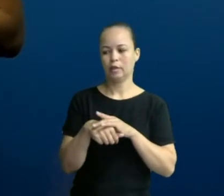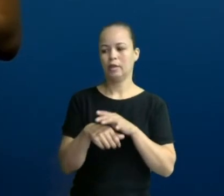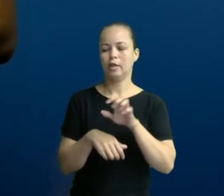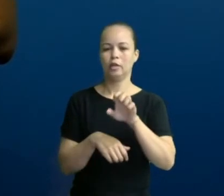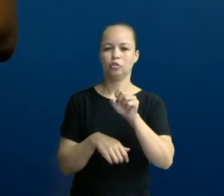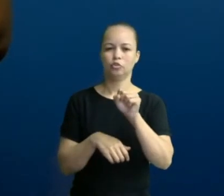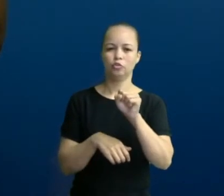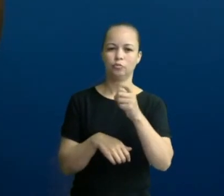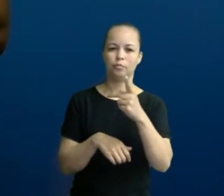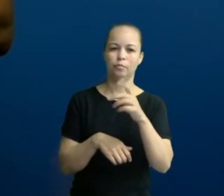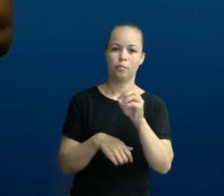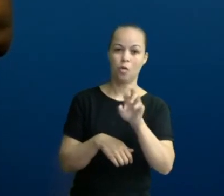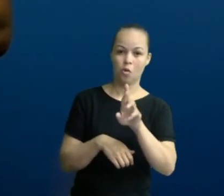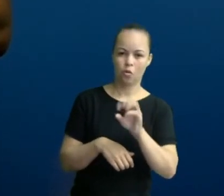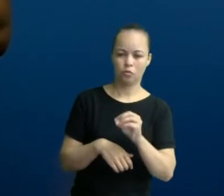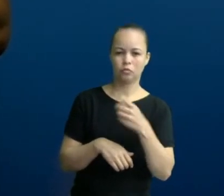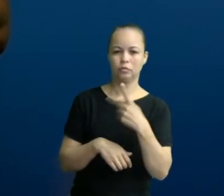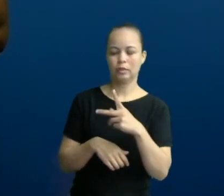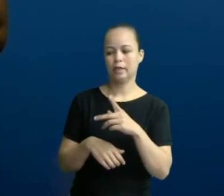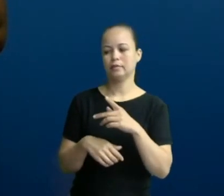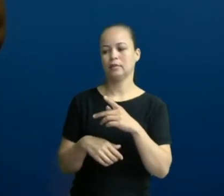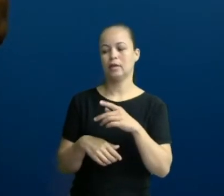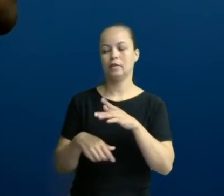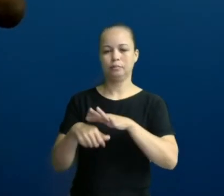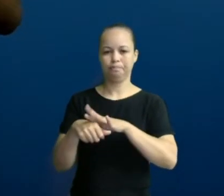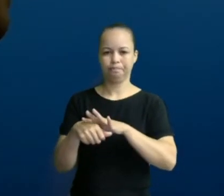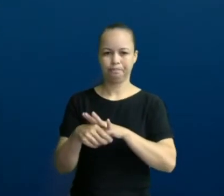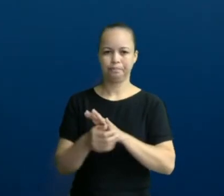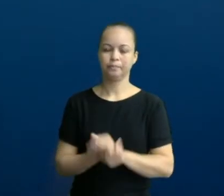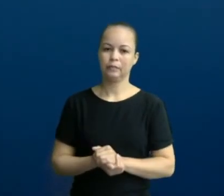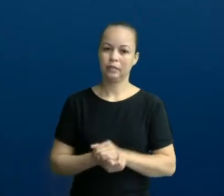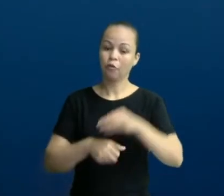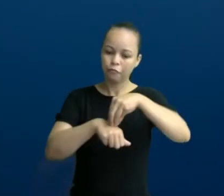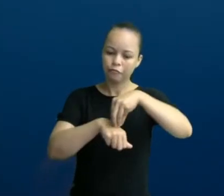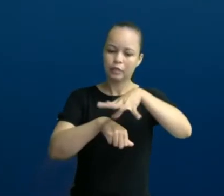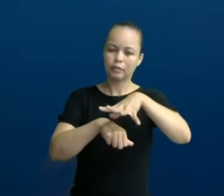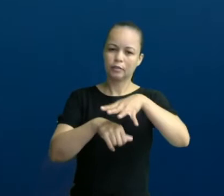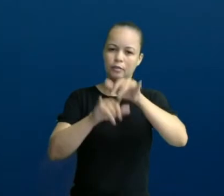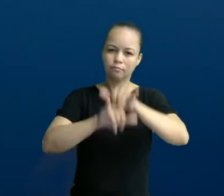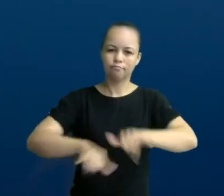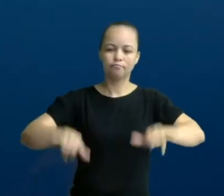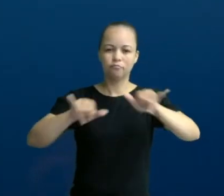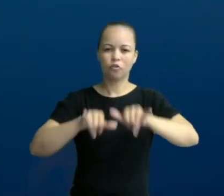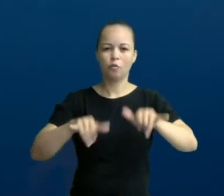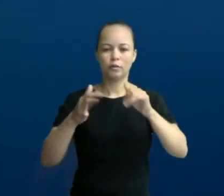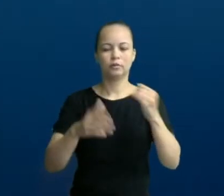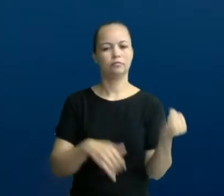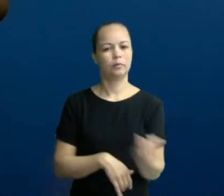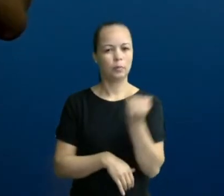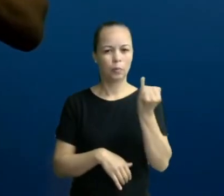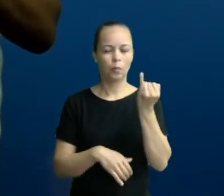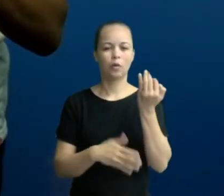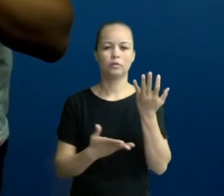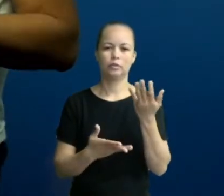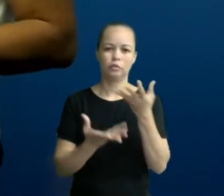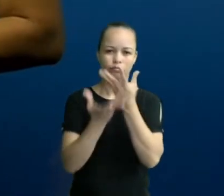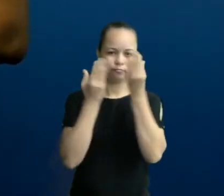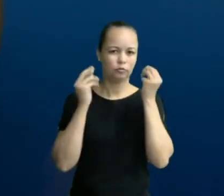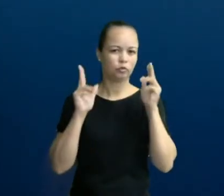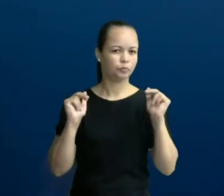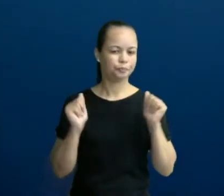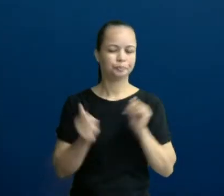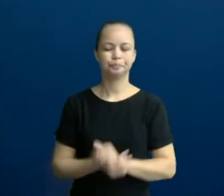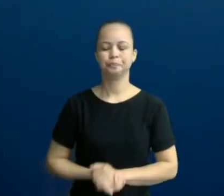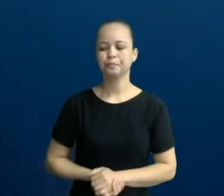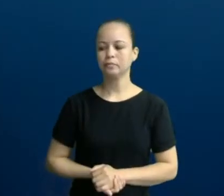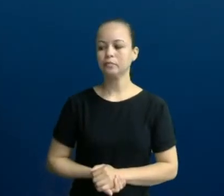esporos justamente da toxoplasmose. Então fica essa dica, fica essa informação, é importantíssimo, não esquece disso.